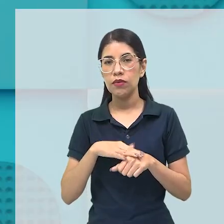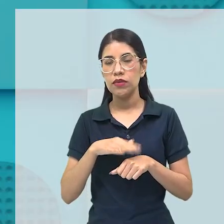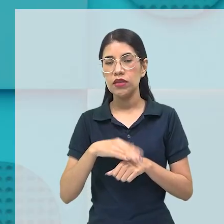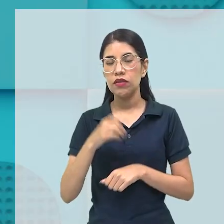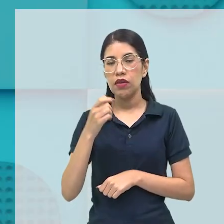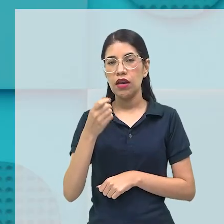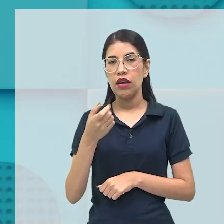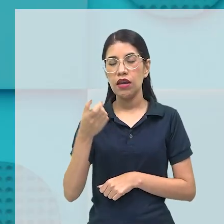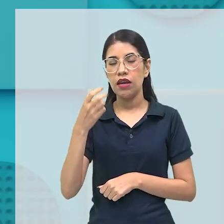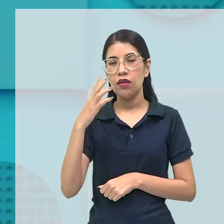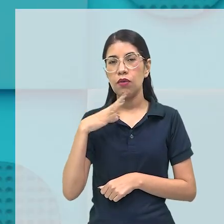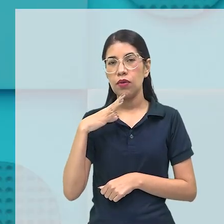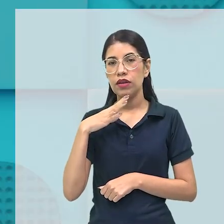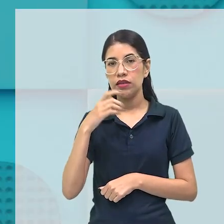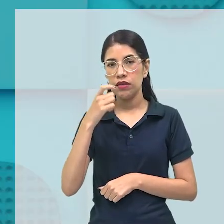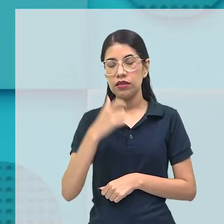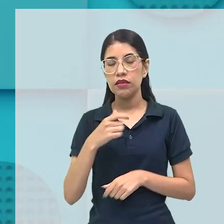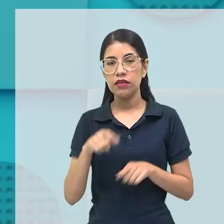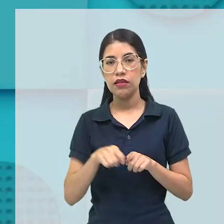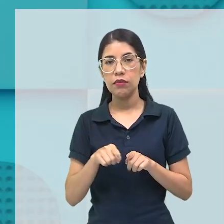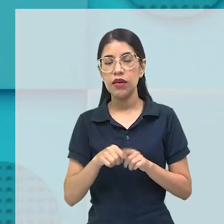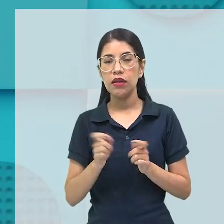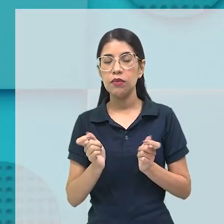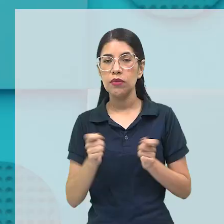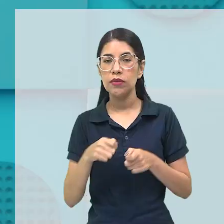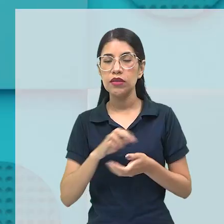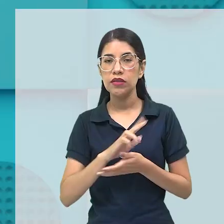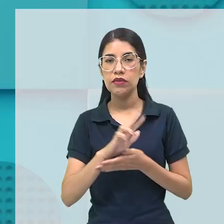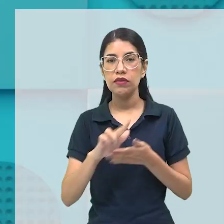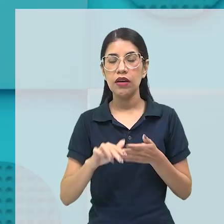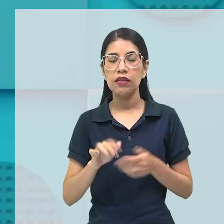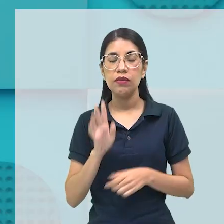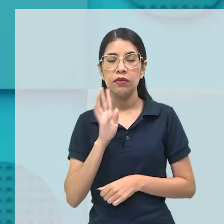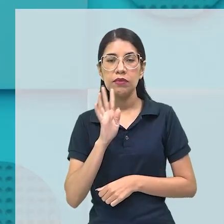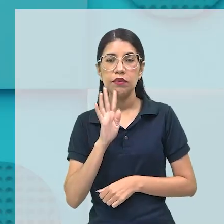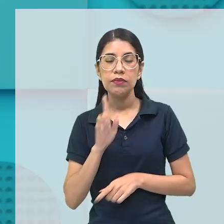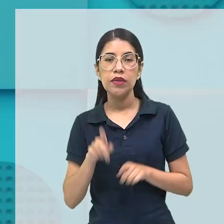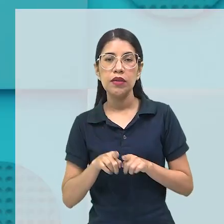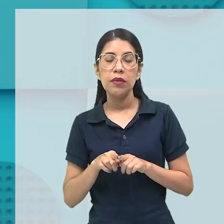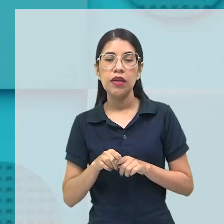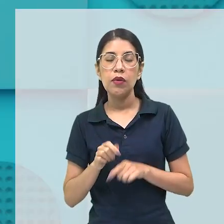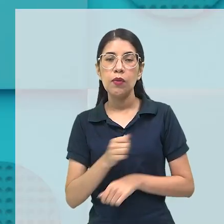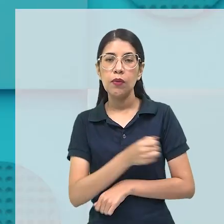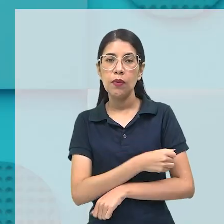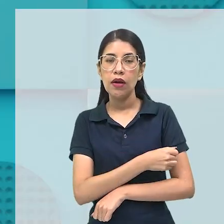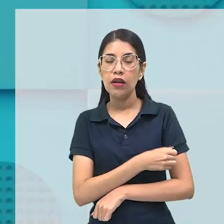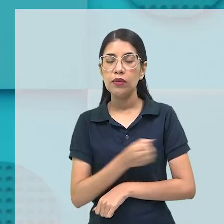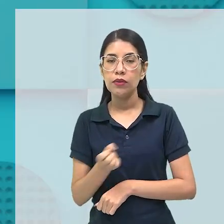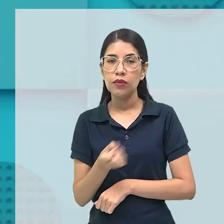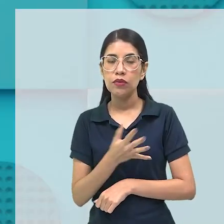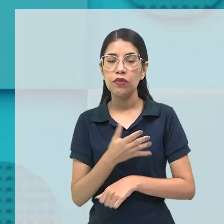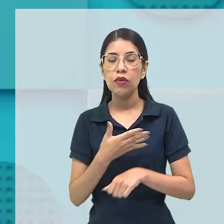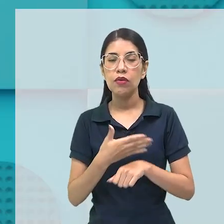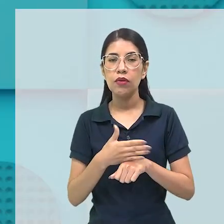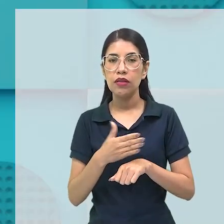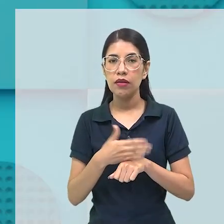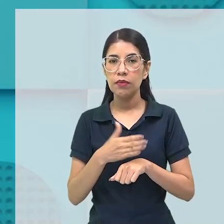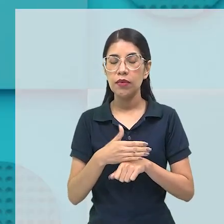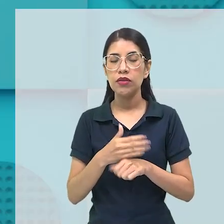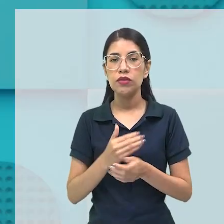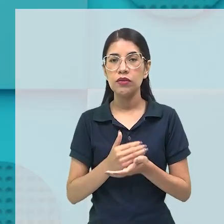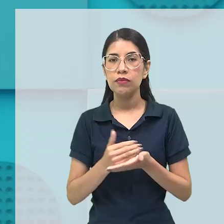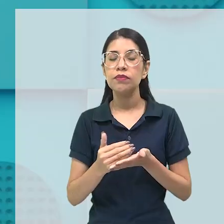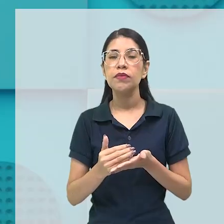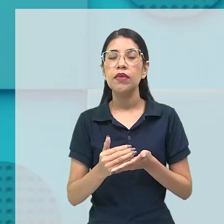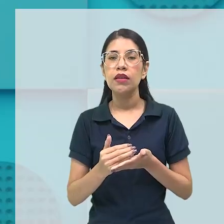autoconhecer, conhecer as suas possibilidades. É muito legal quando um aluno novato, né, ele começa a aprender e ele vai vendo que